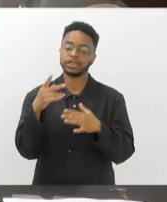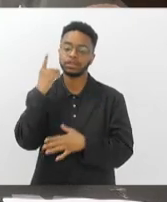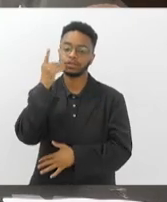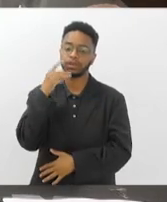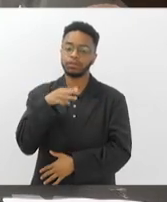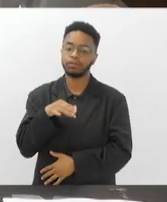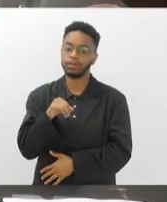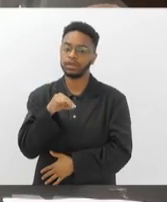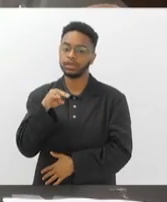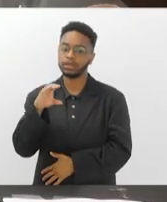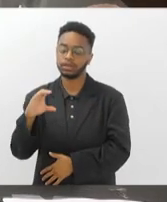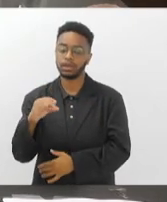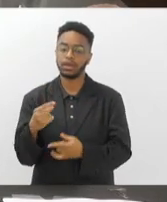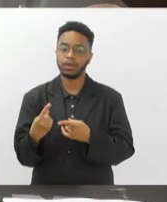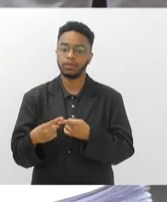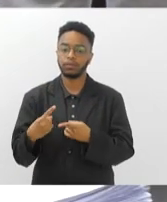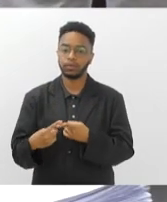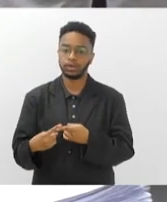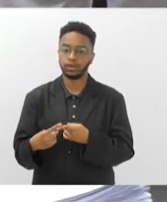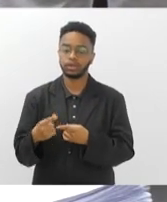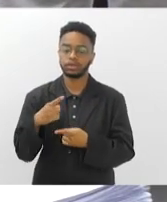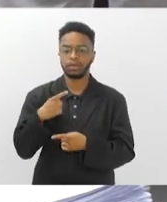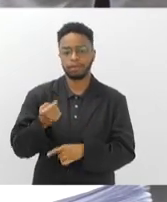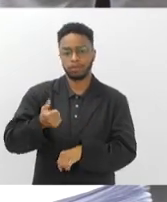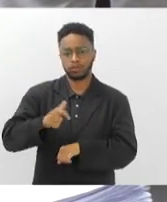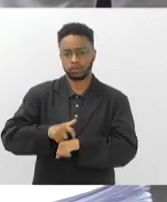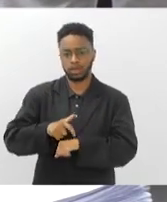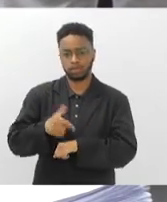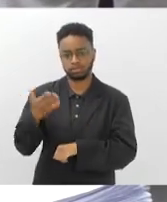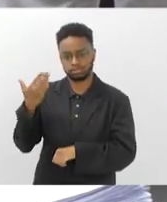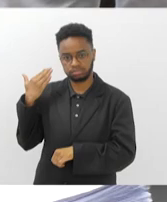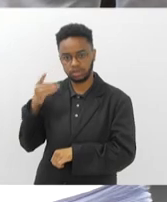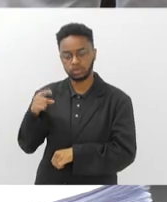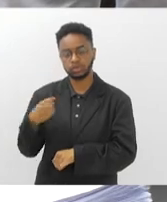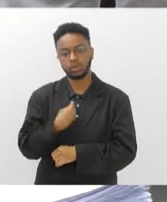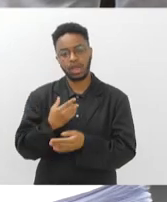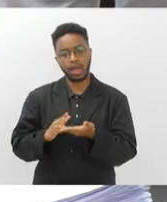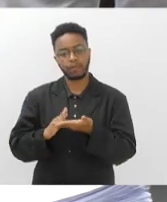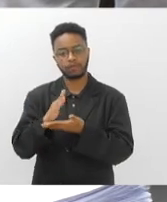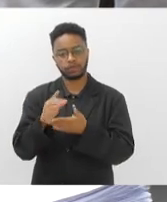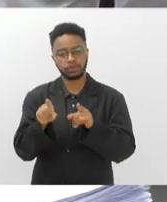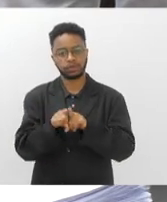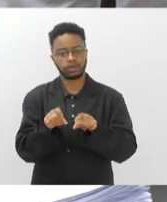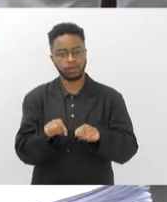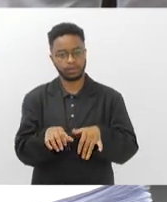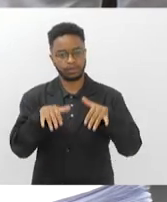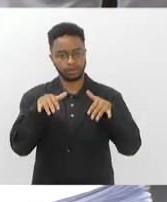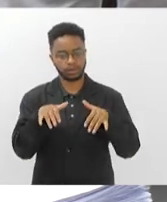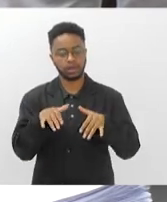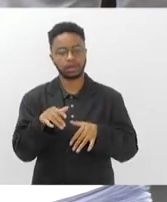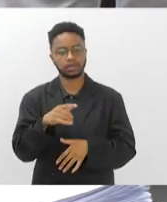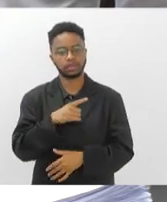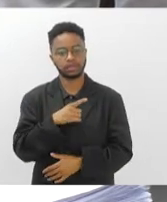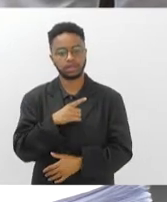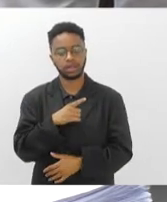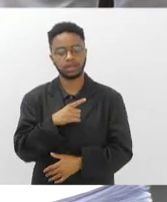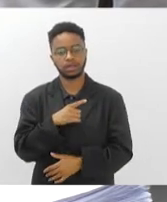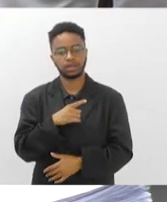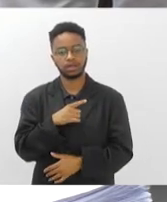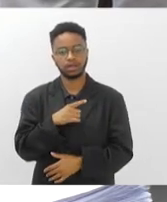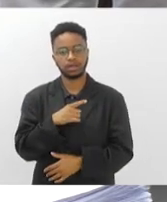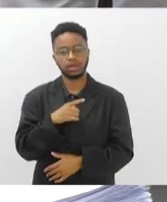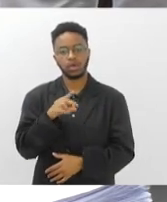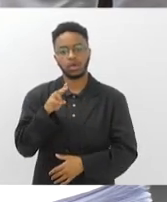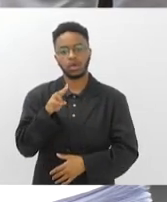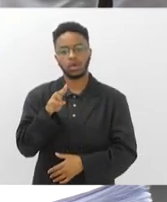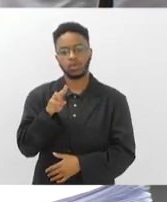Mink, porque, inclusive, recentemente, nós aprovamos em plenário uma utilidade pública para